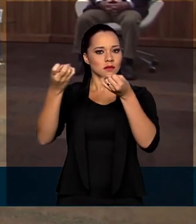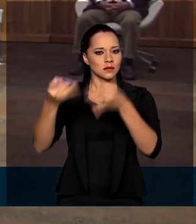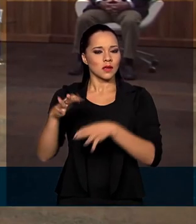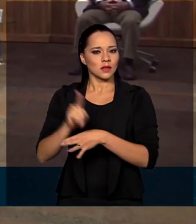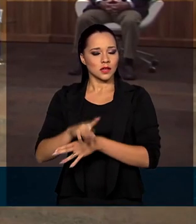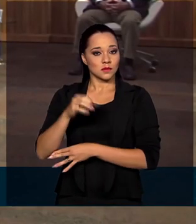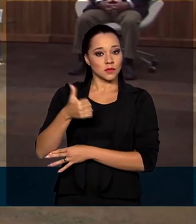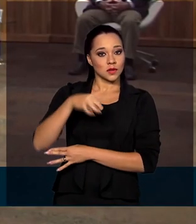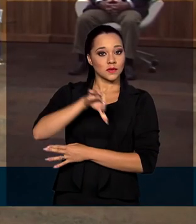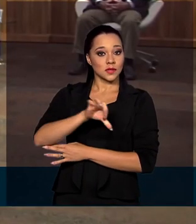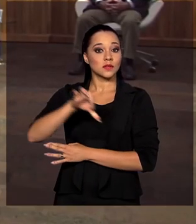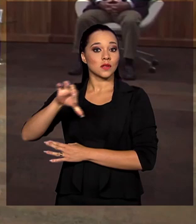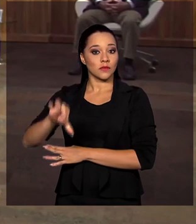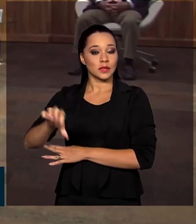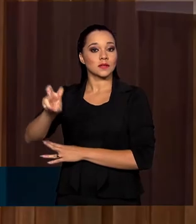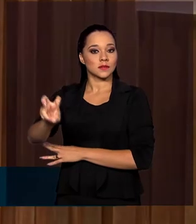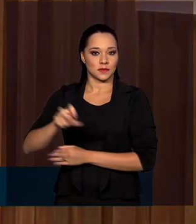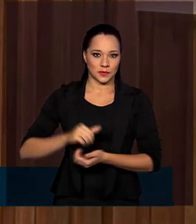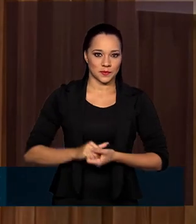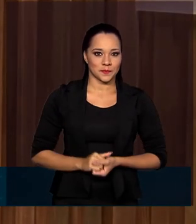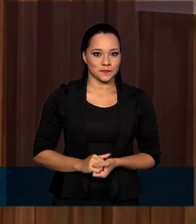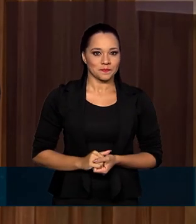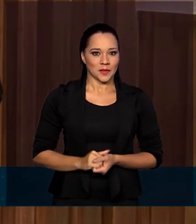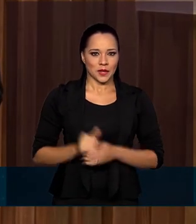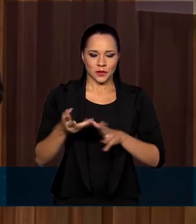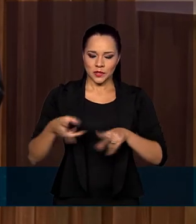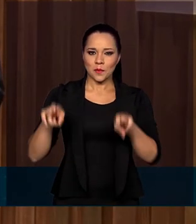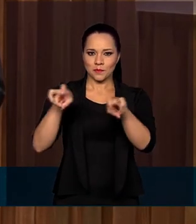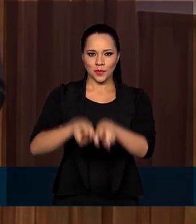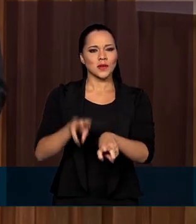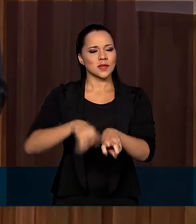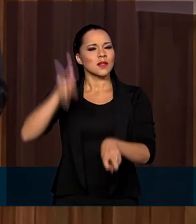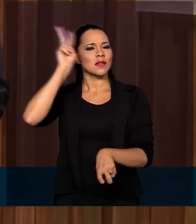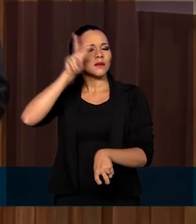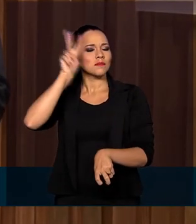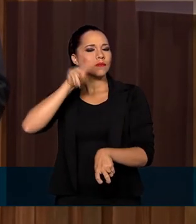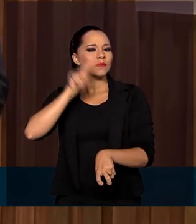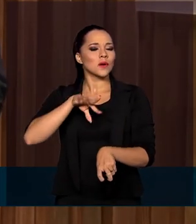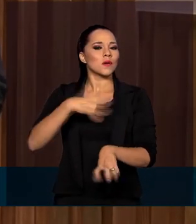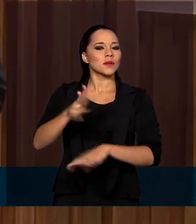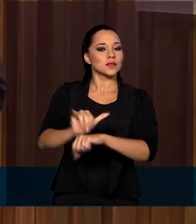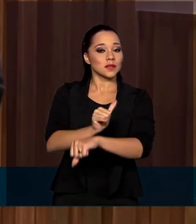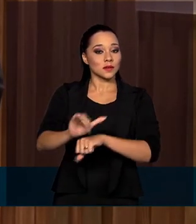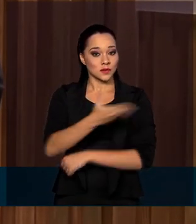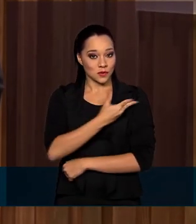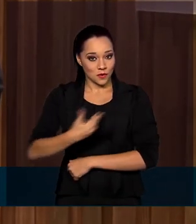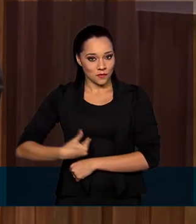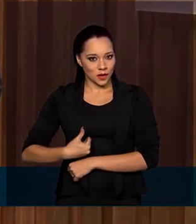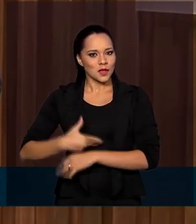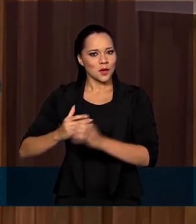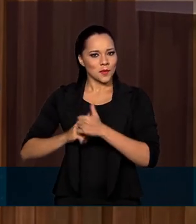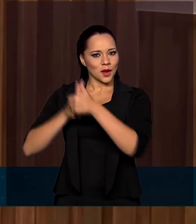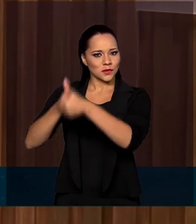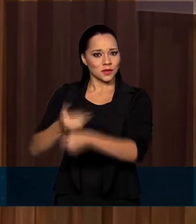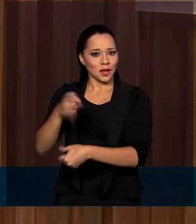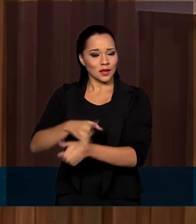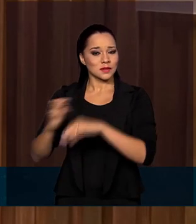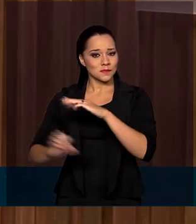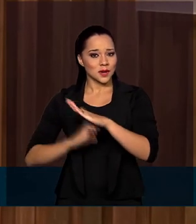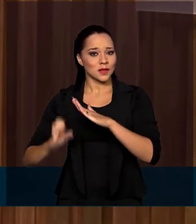desde 1995. Durante a posse, ele lembrou as medidas do governo em favor dos pequenos